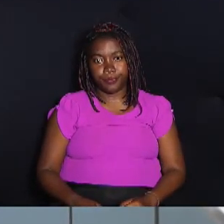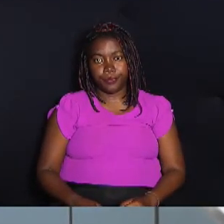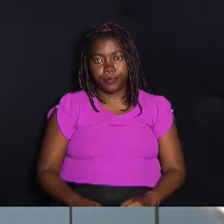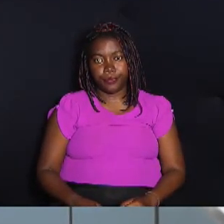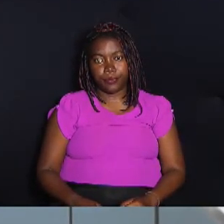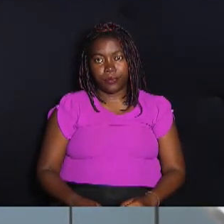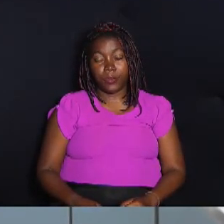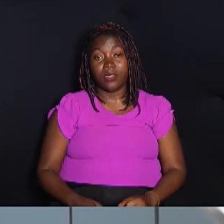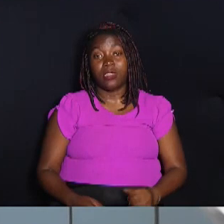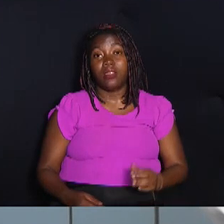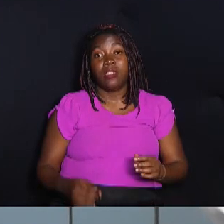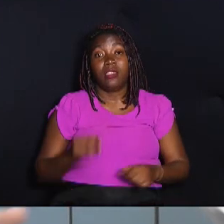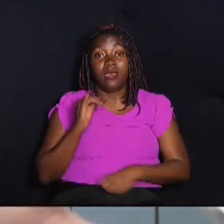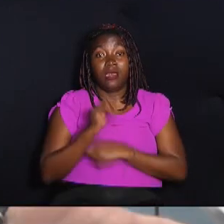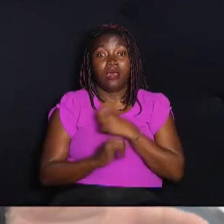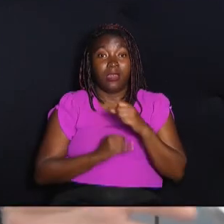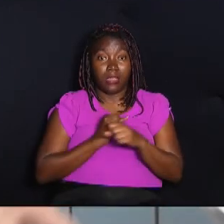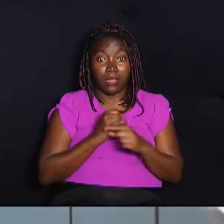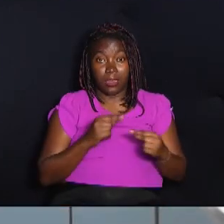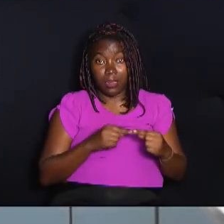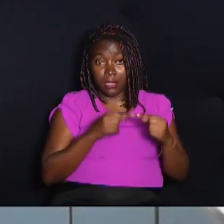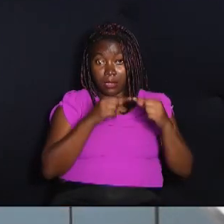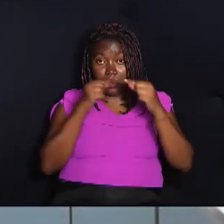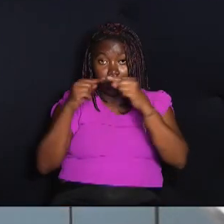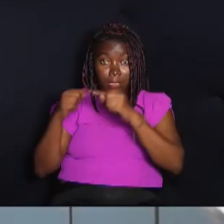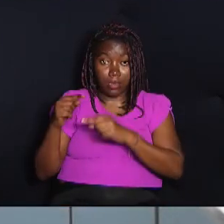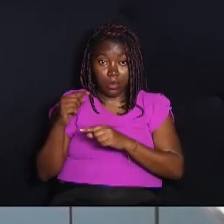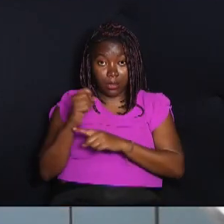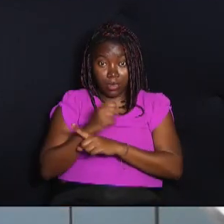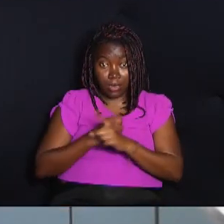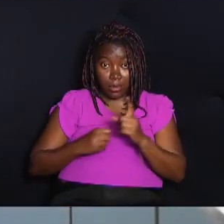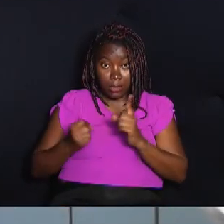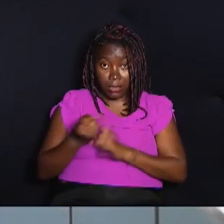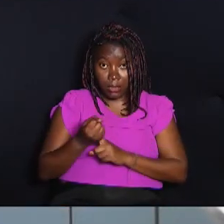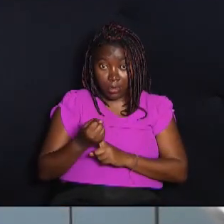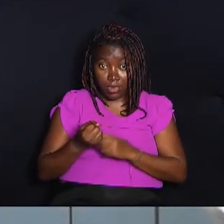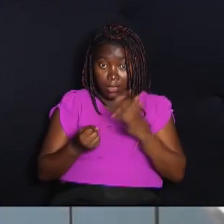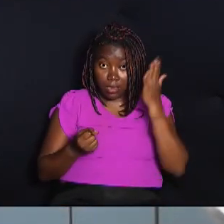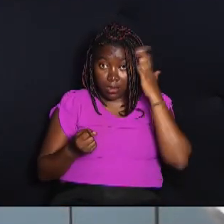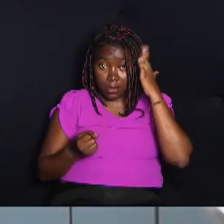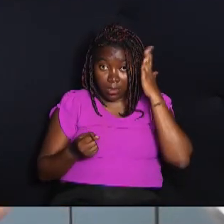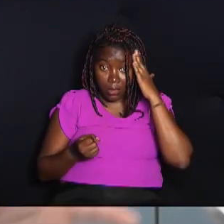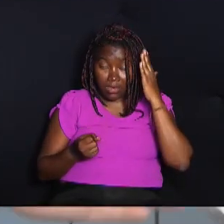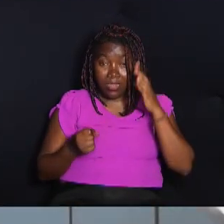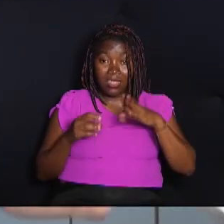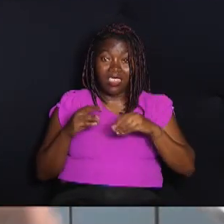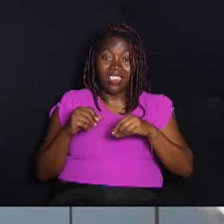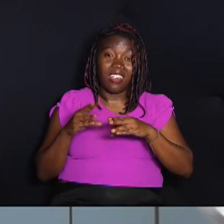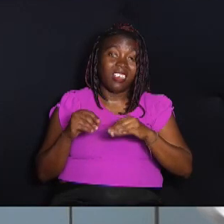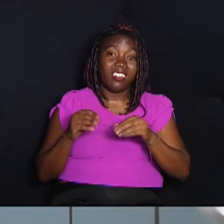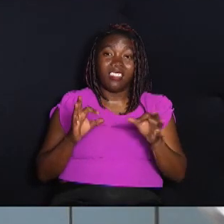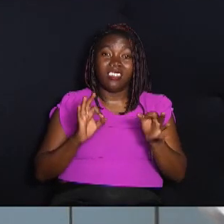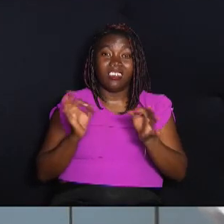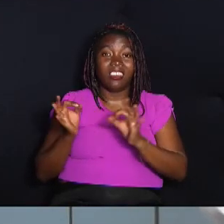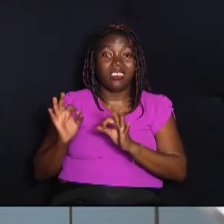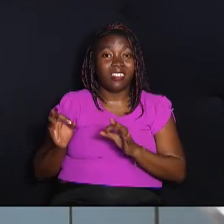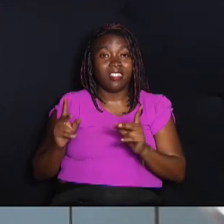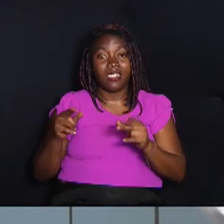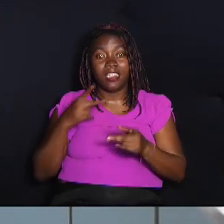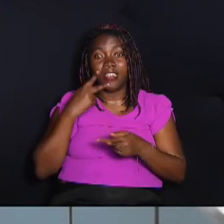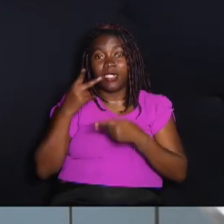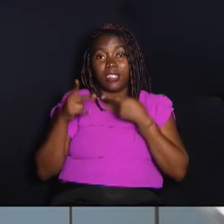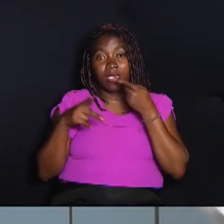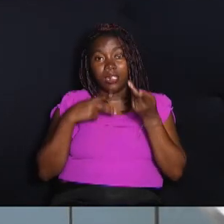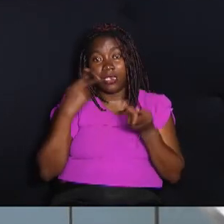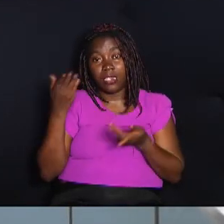As redes sociais, a internet, né, isso é sabido, é terra de ninguém, né, como dizem aí.